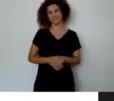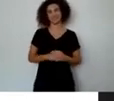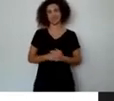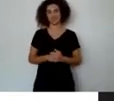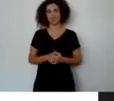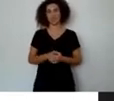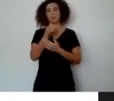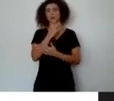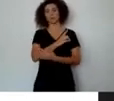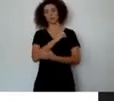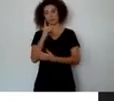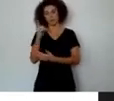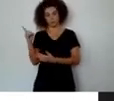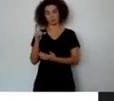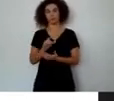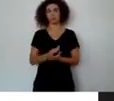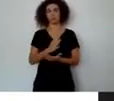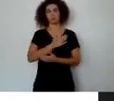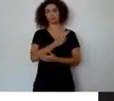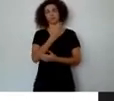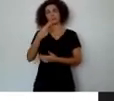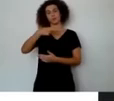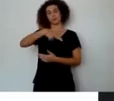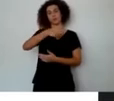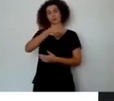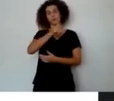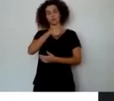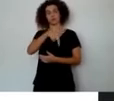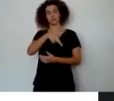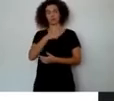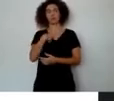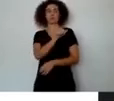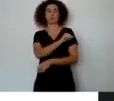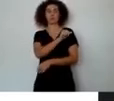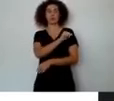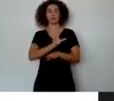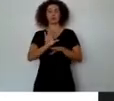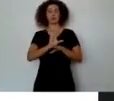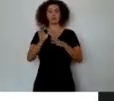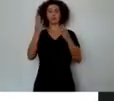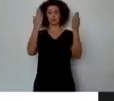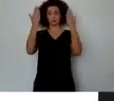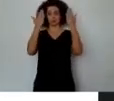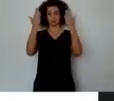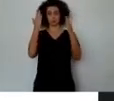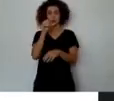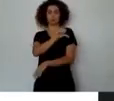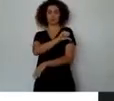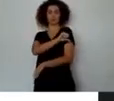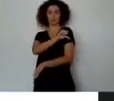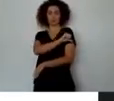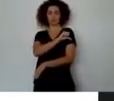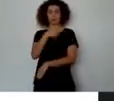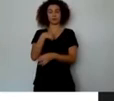Bom dia, gente. Meu nome é Nayane, eu sou estudante de psicologia do nono período, e hoje eu vou falar